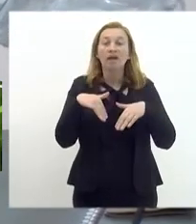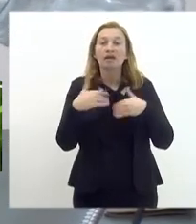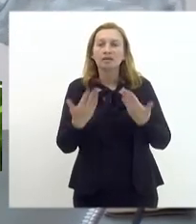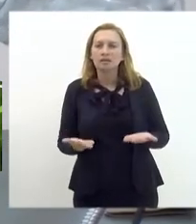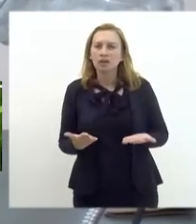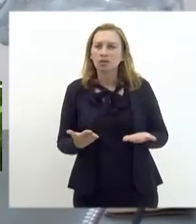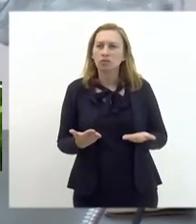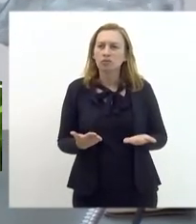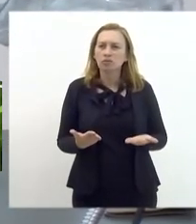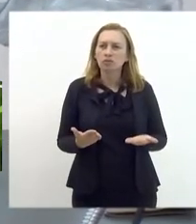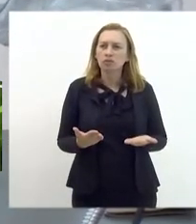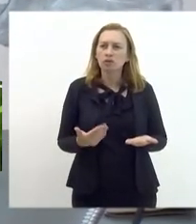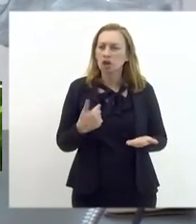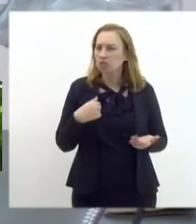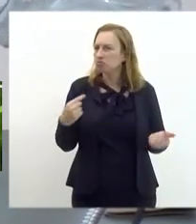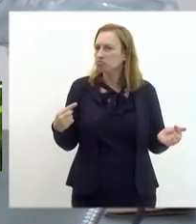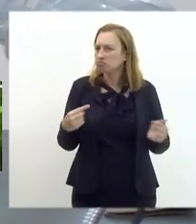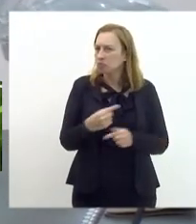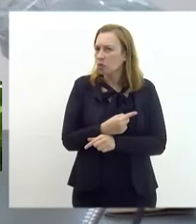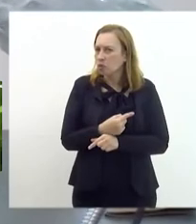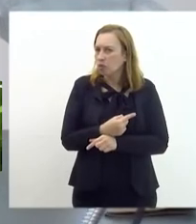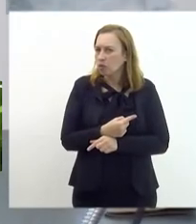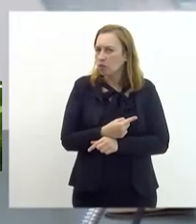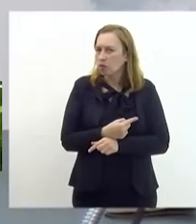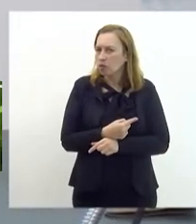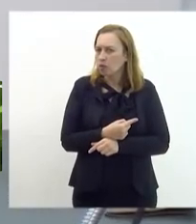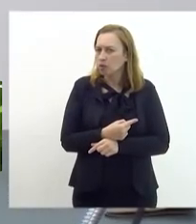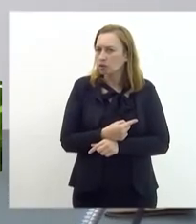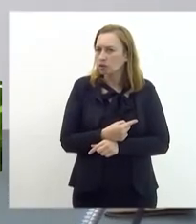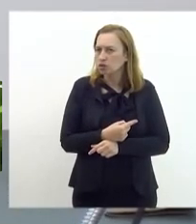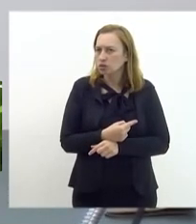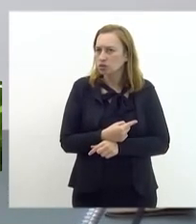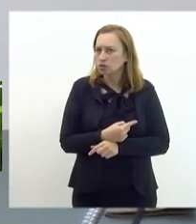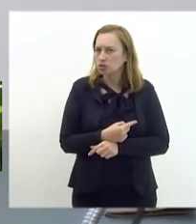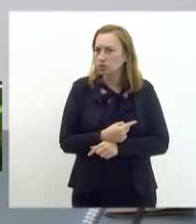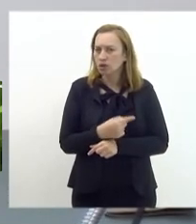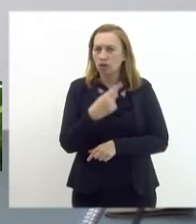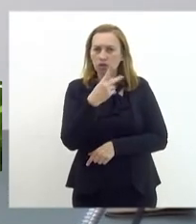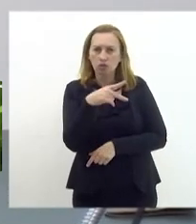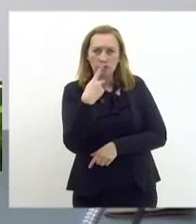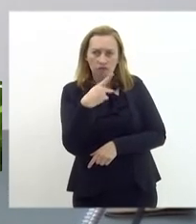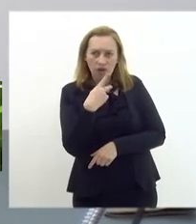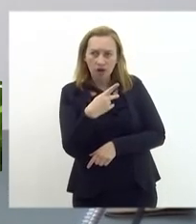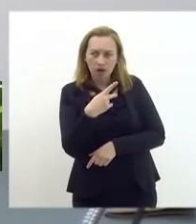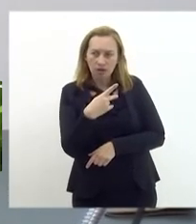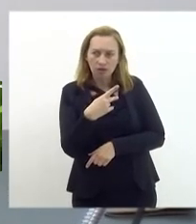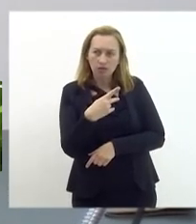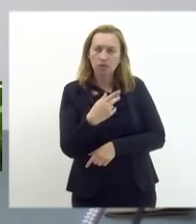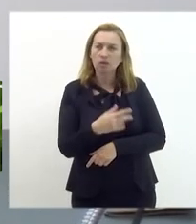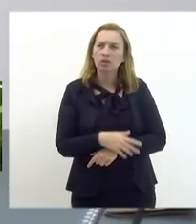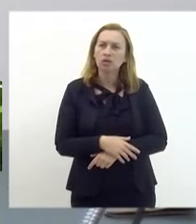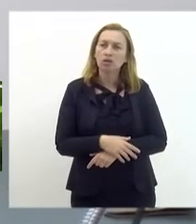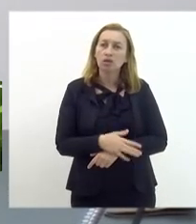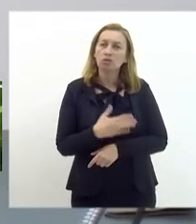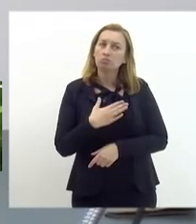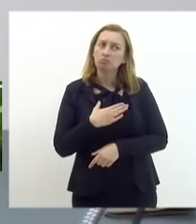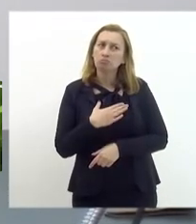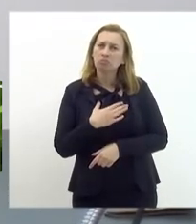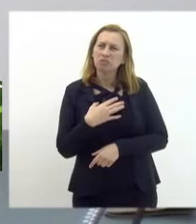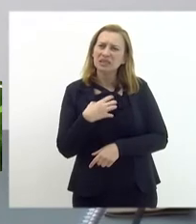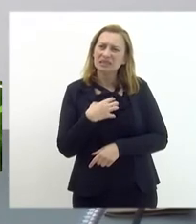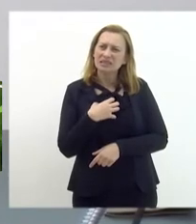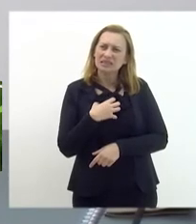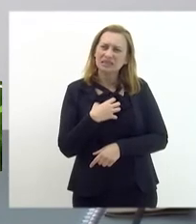eu, embora não concorde com o seu argumento, né? Porque diante do seu argumento eu fiquei com uma sensação